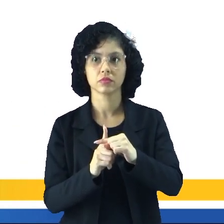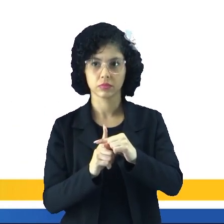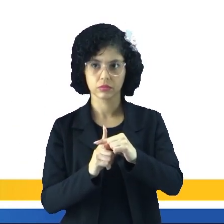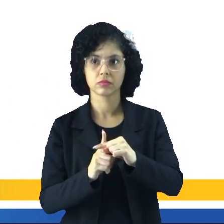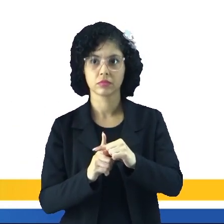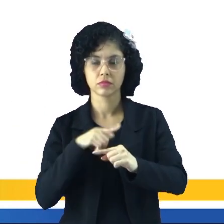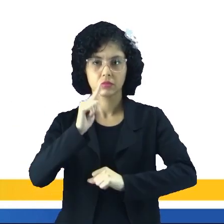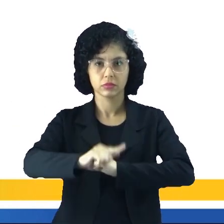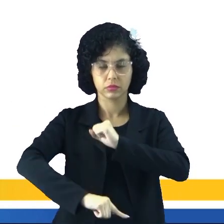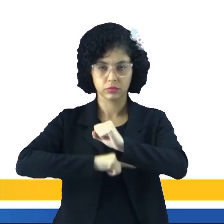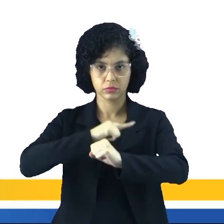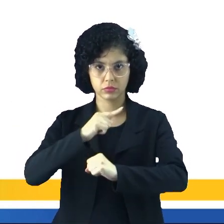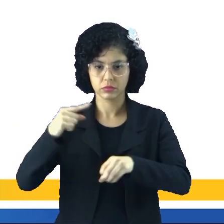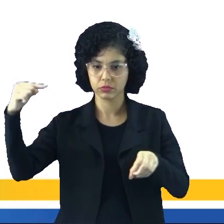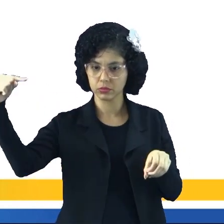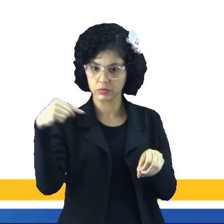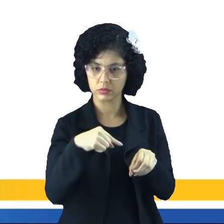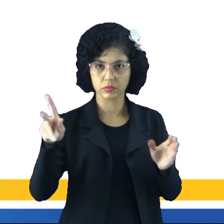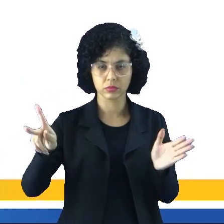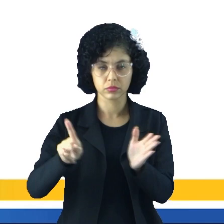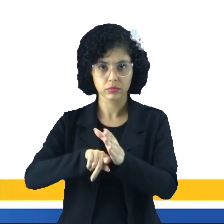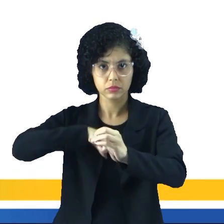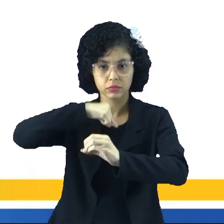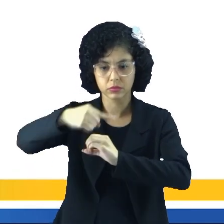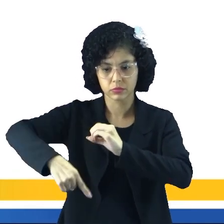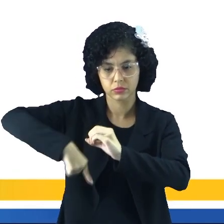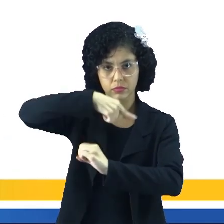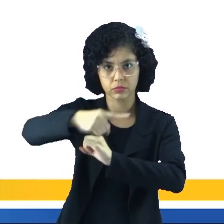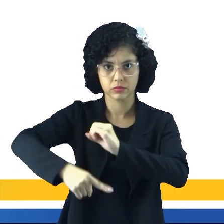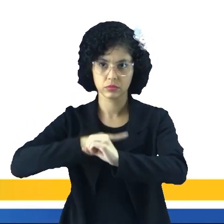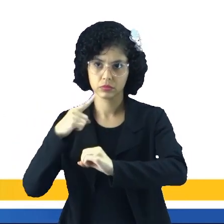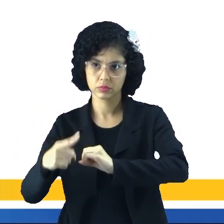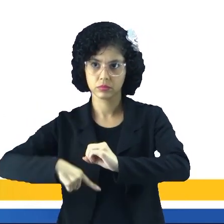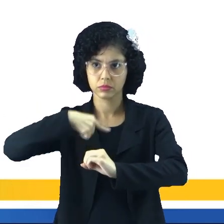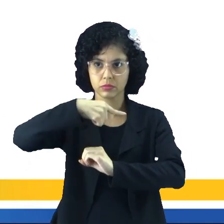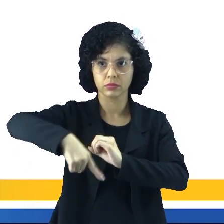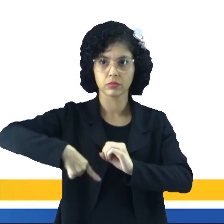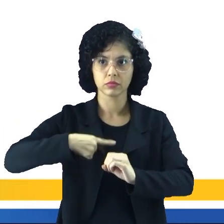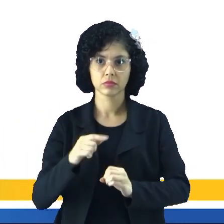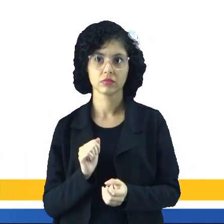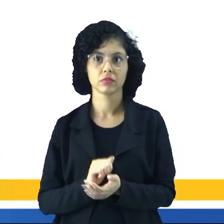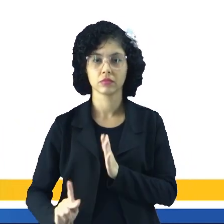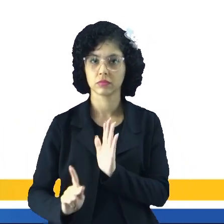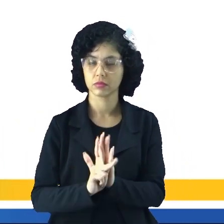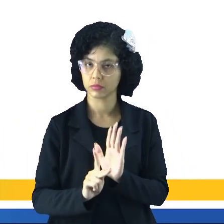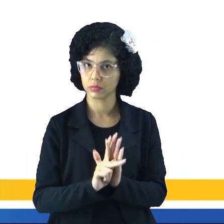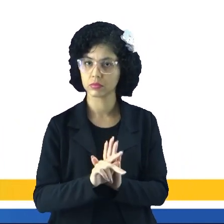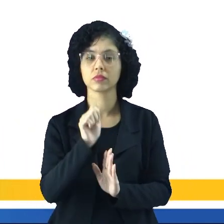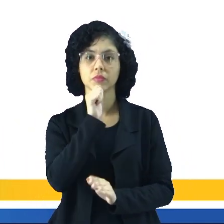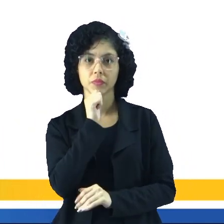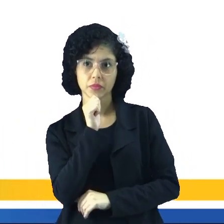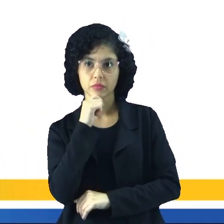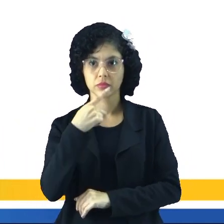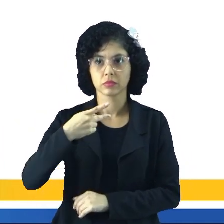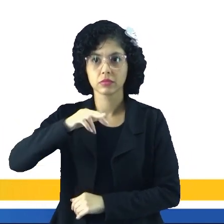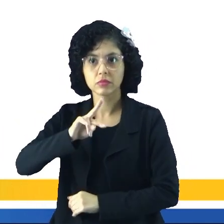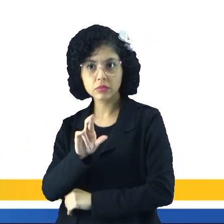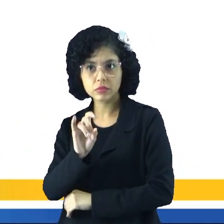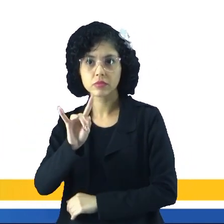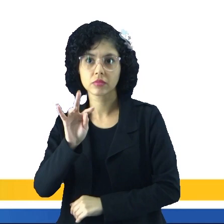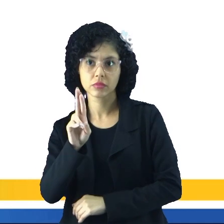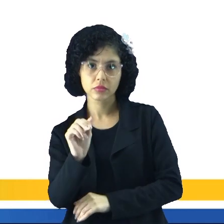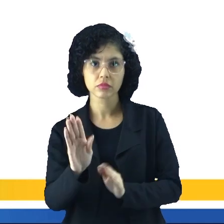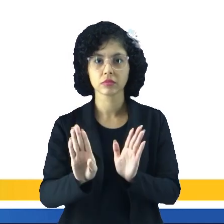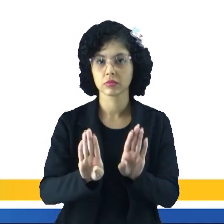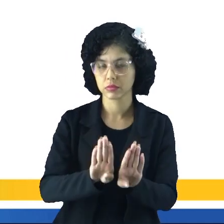núcleo atômico, que é a região central do átomo, que apresenta a carga positiva, que é constituída justamente pelos prótons e